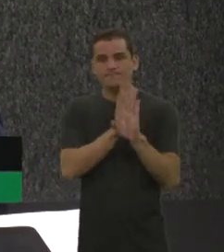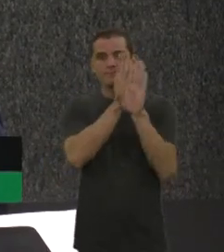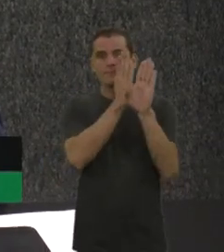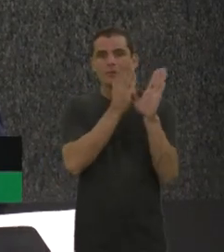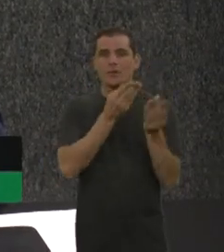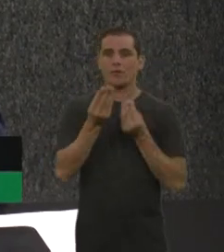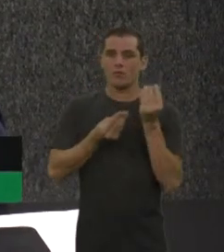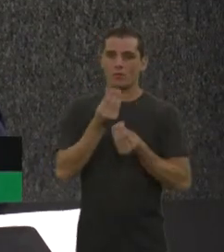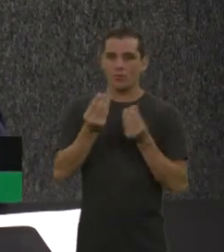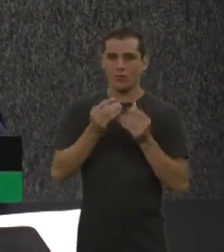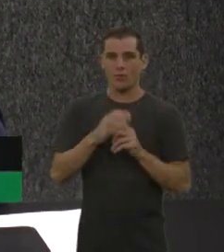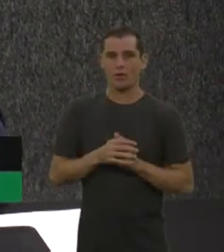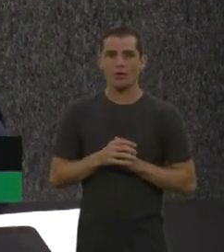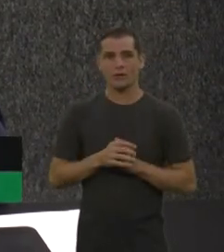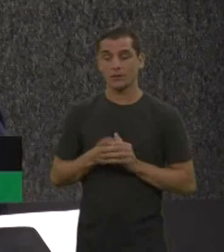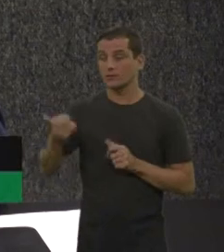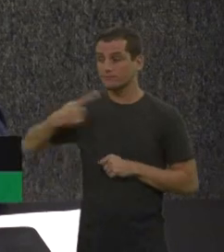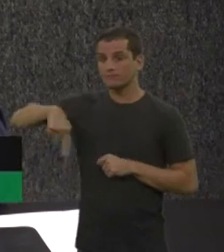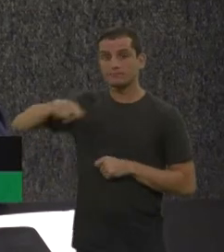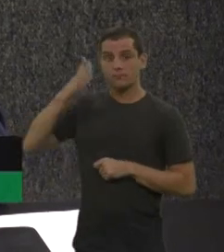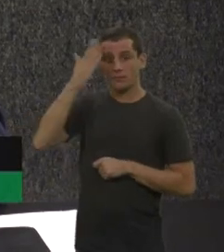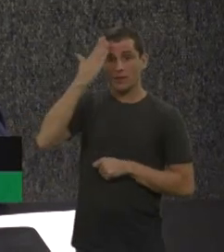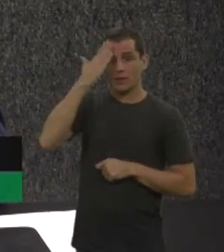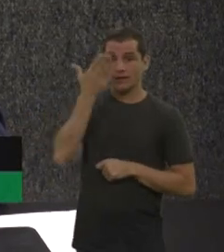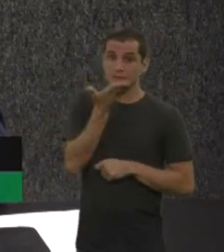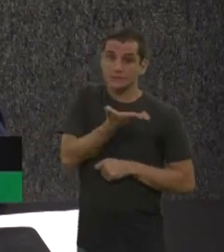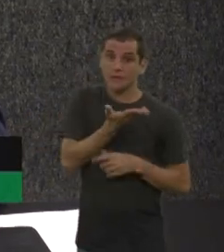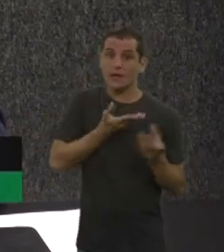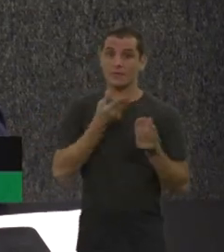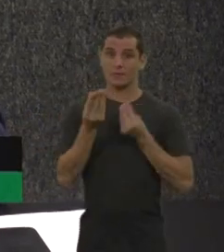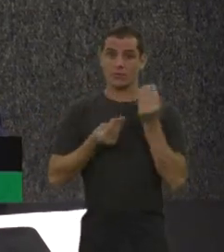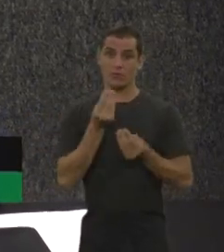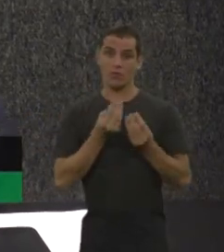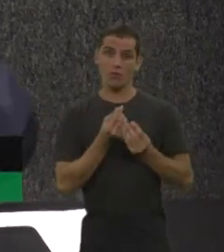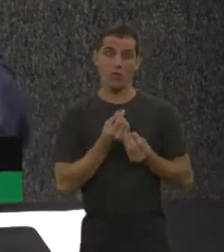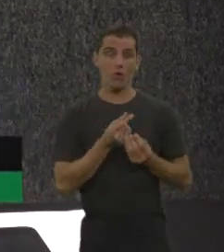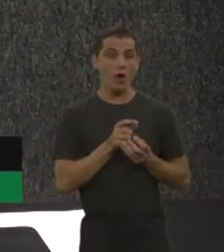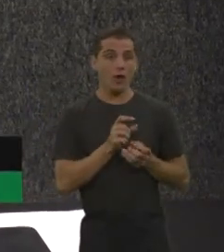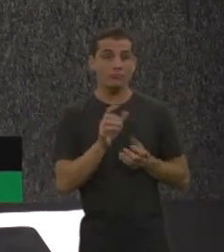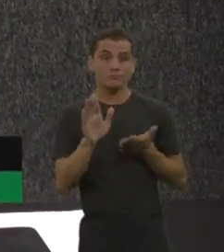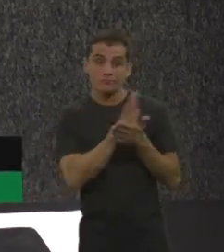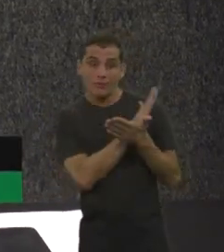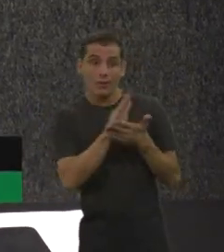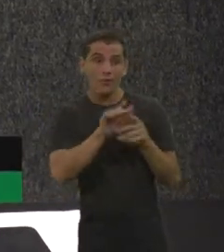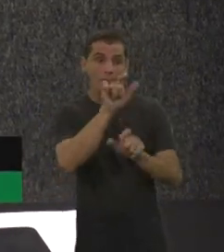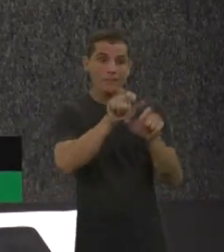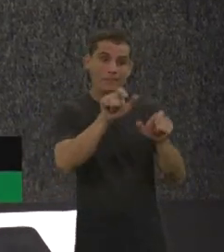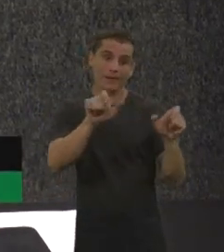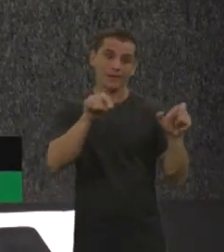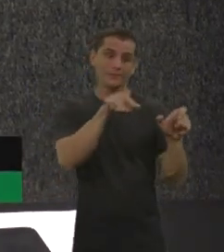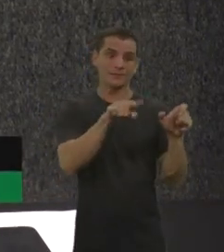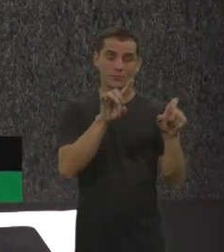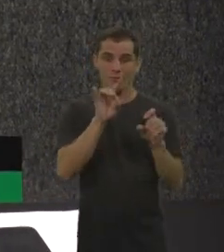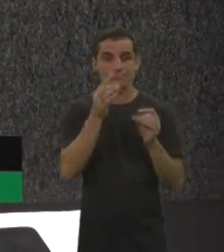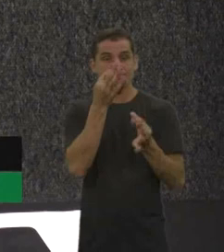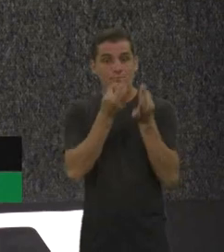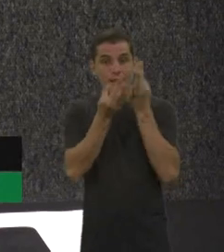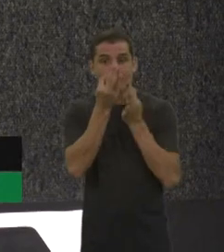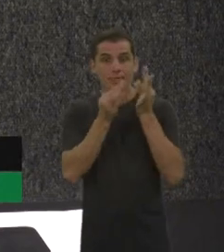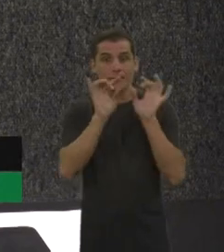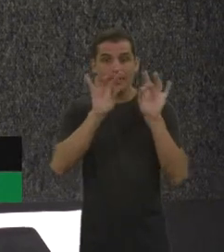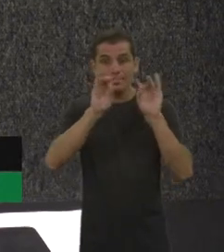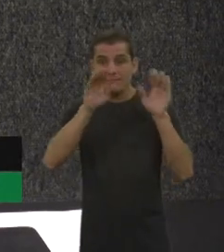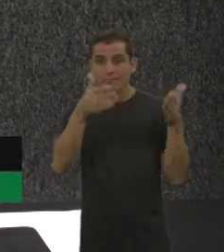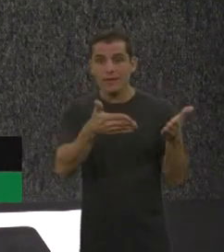e que a gente sabe que em determinados e na maioria dos casos não tem um tratamento específico, mas tem que ter dignidade e